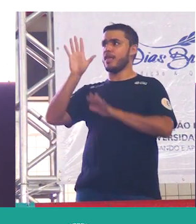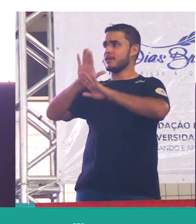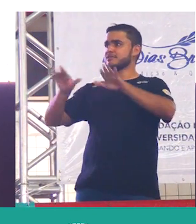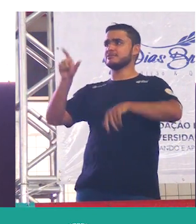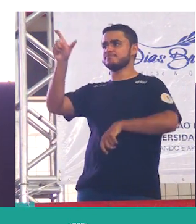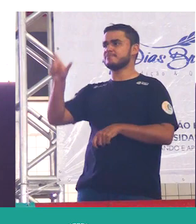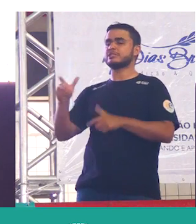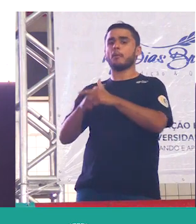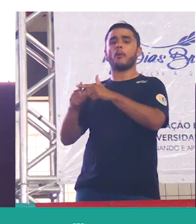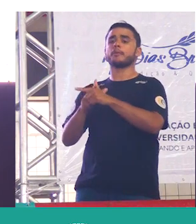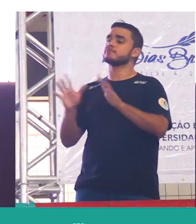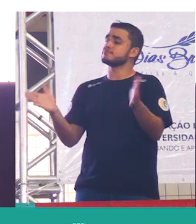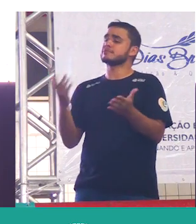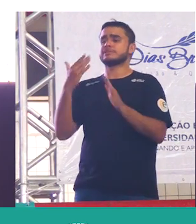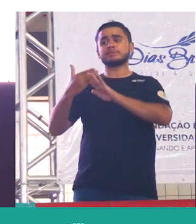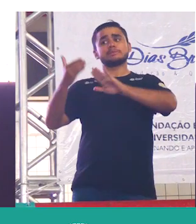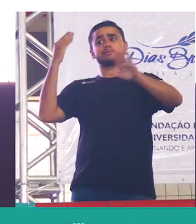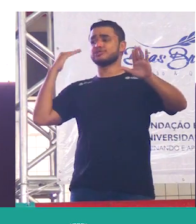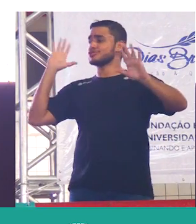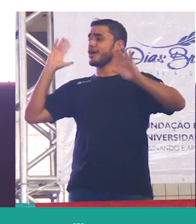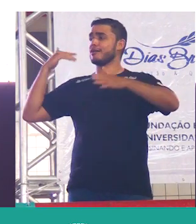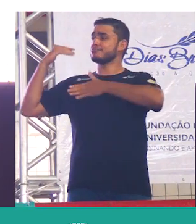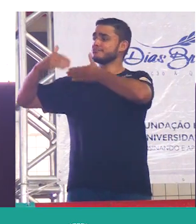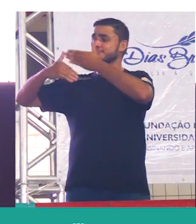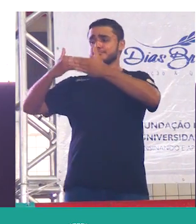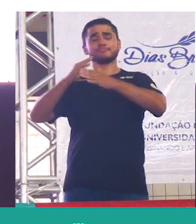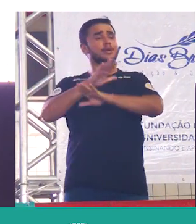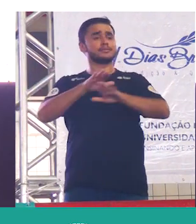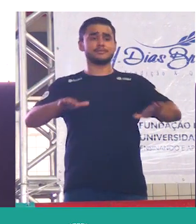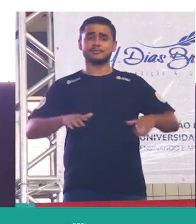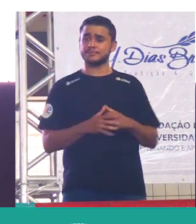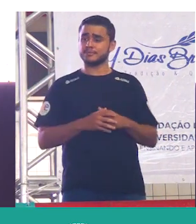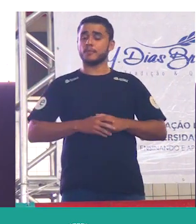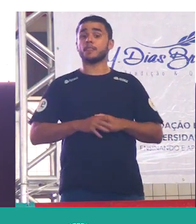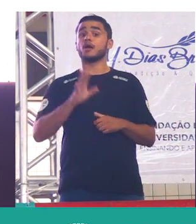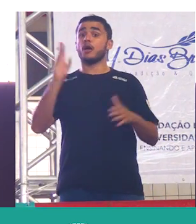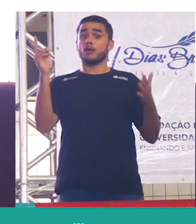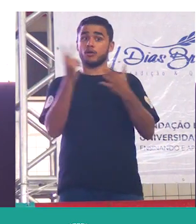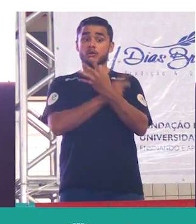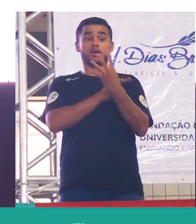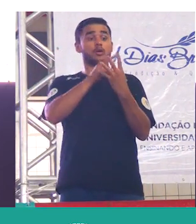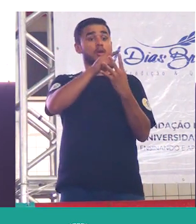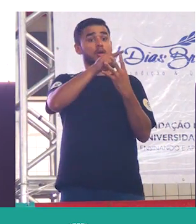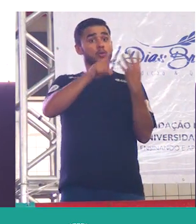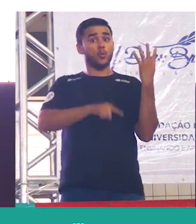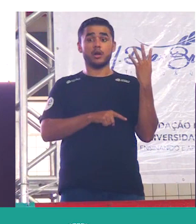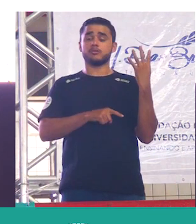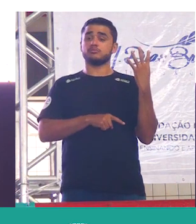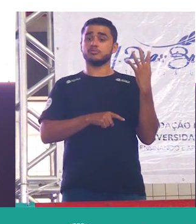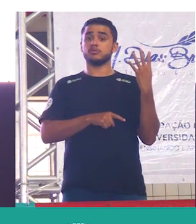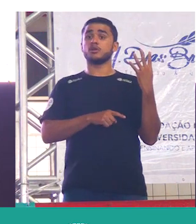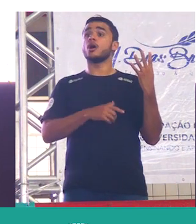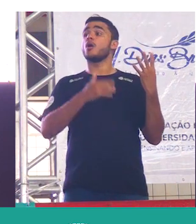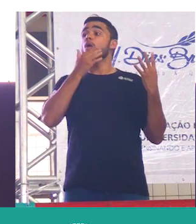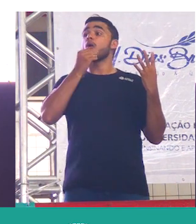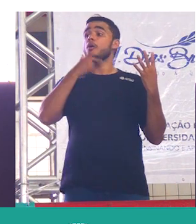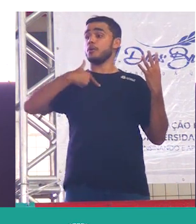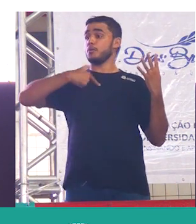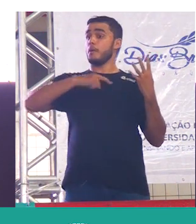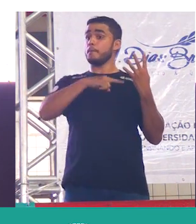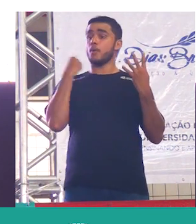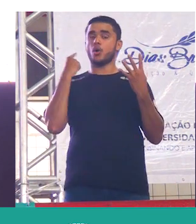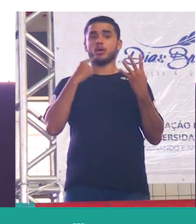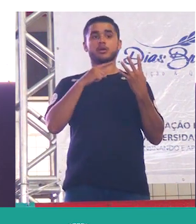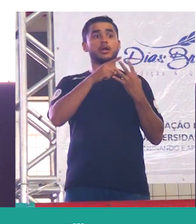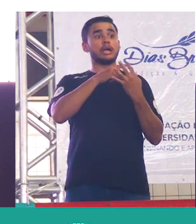fantasma com o qual nós sempre convivemos. Após a morte do Vargas, tivemos 3 presidentes,